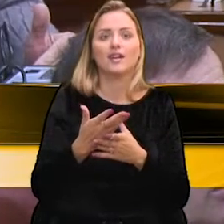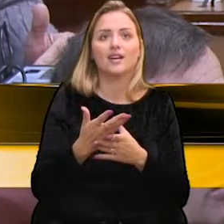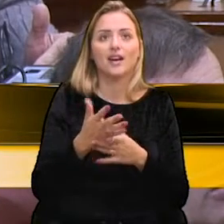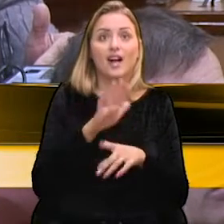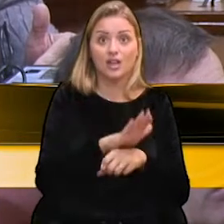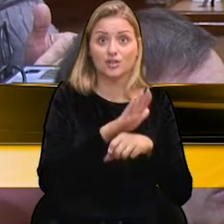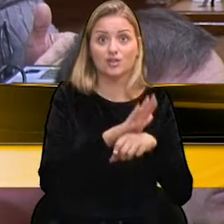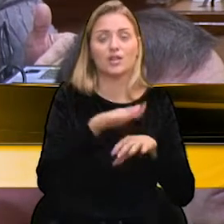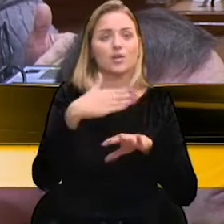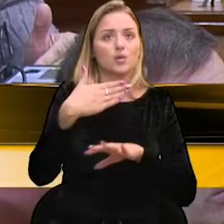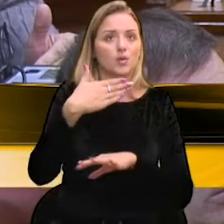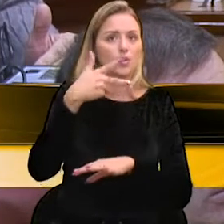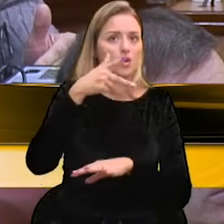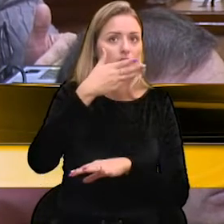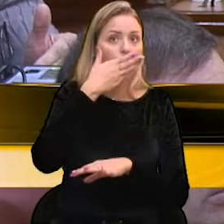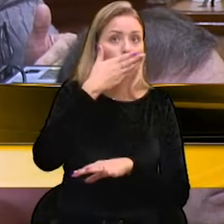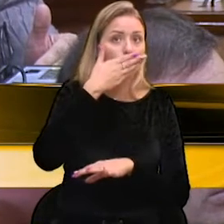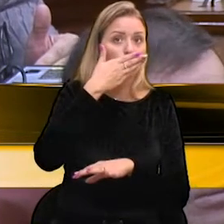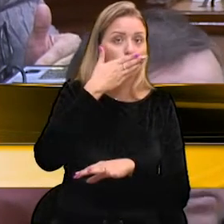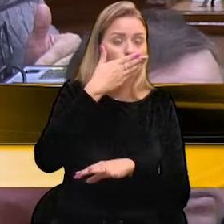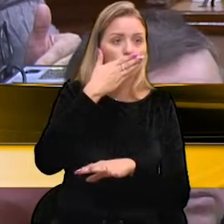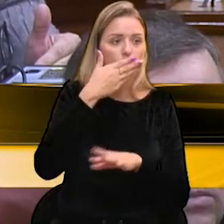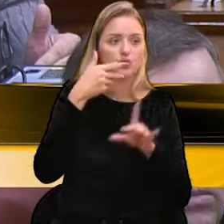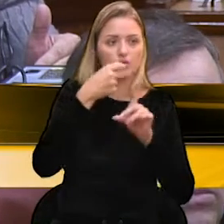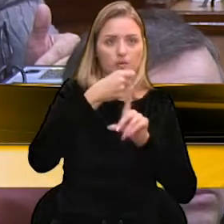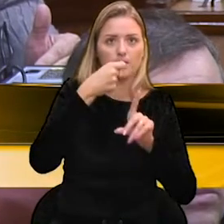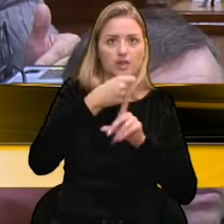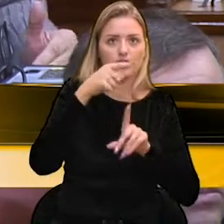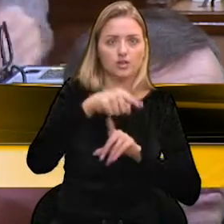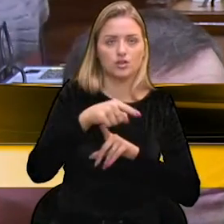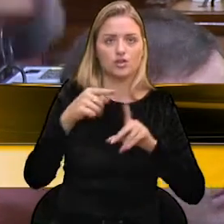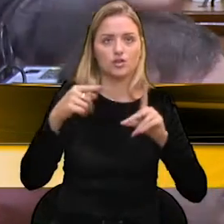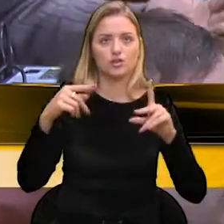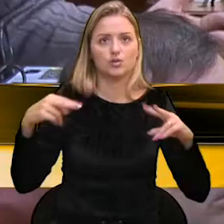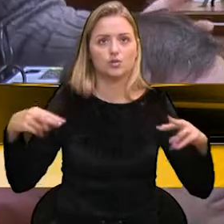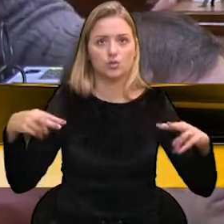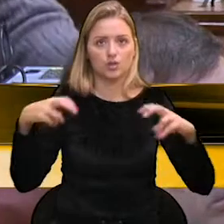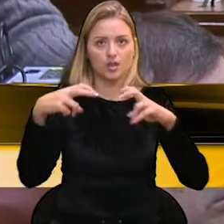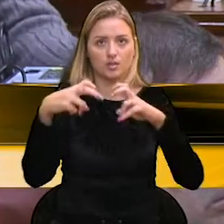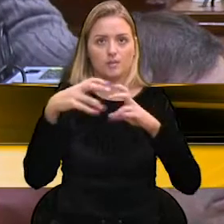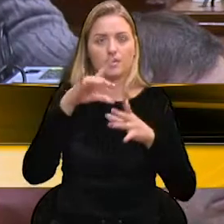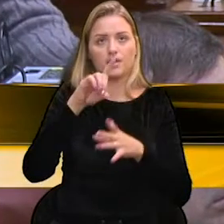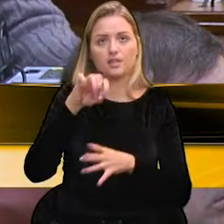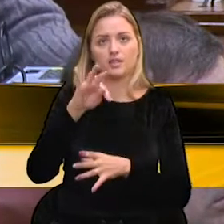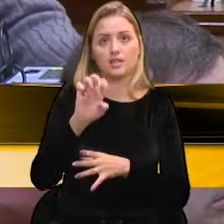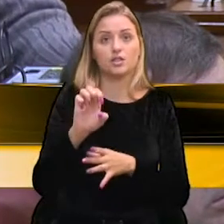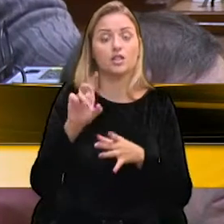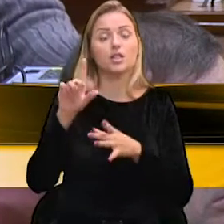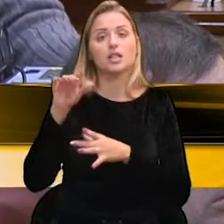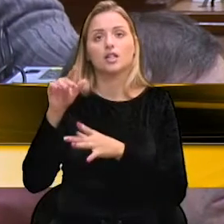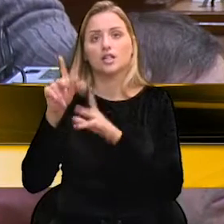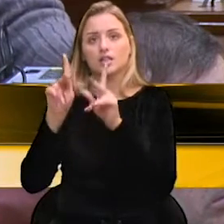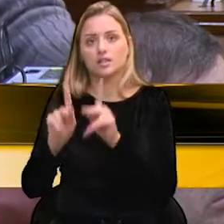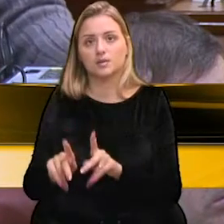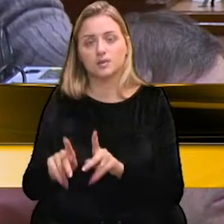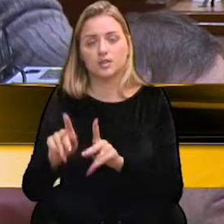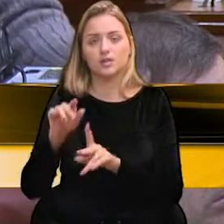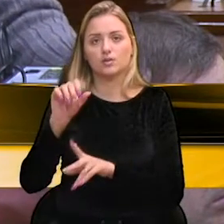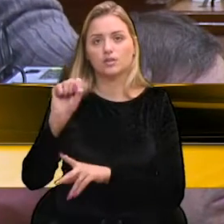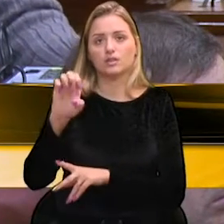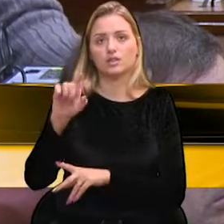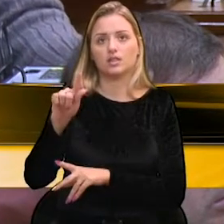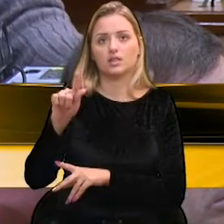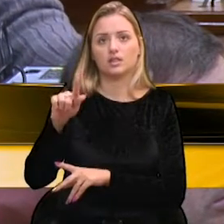né? Quando os índios foram espancados na Praça Dante, né? E os senegaleses foram enxotados da nossa região central. Então, quero